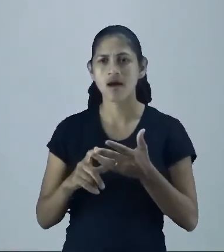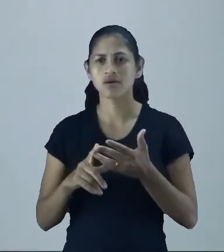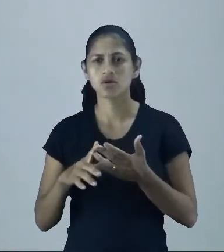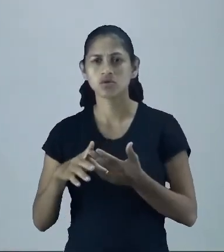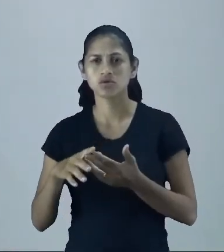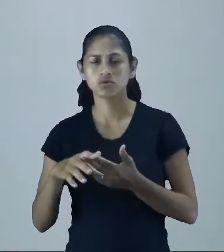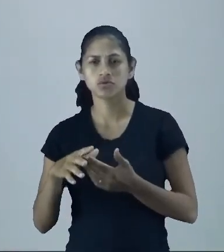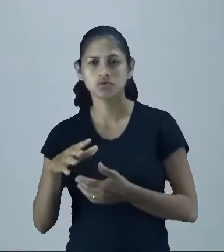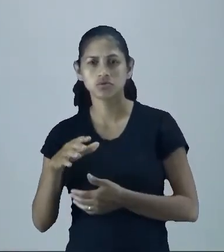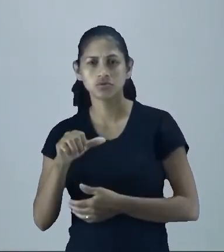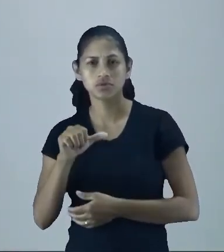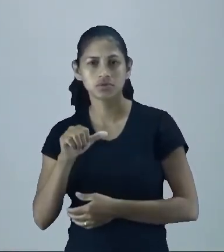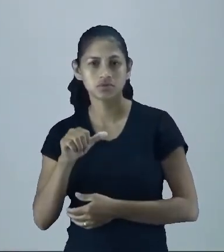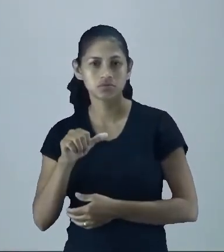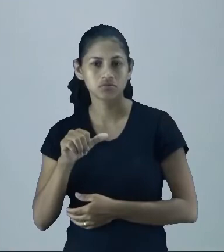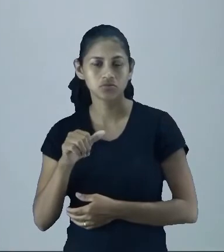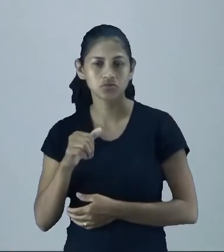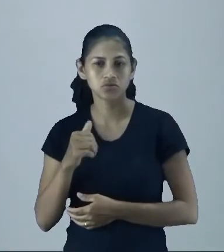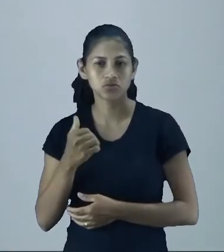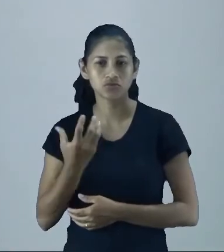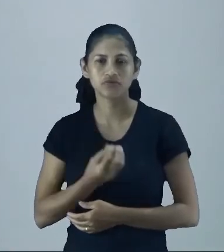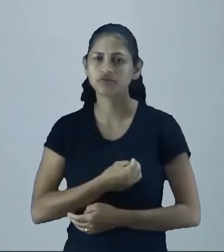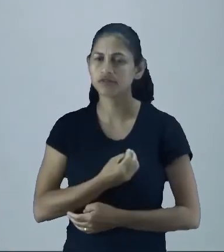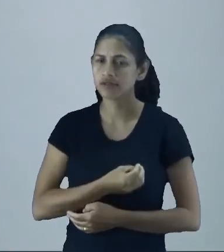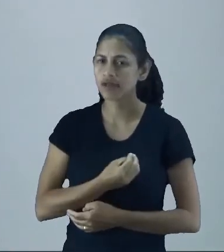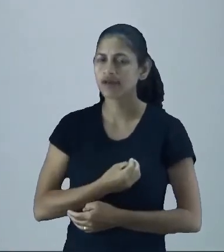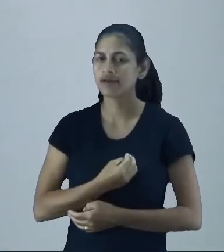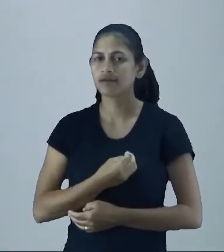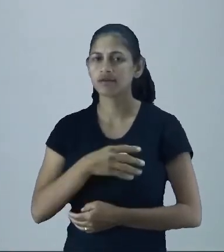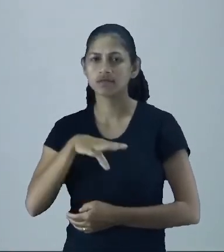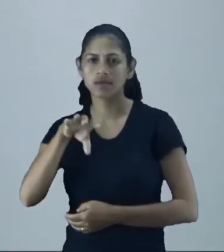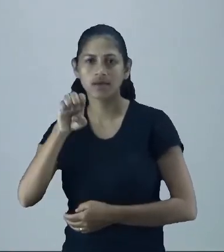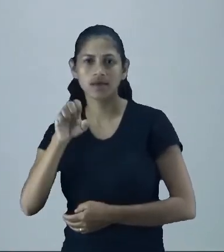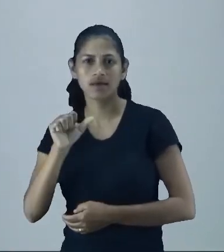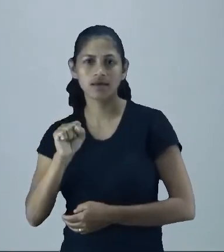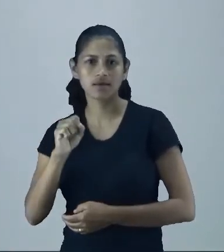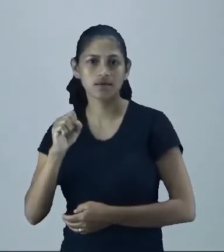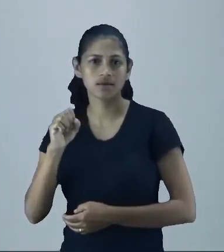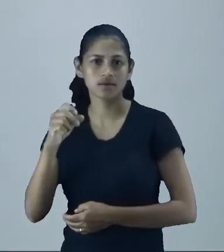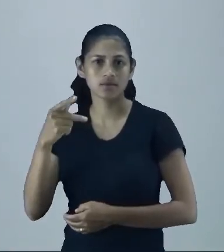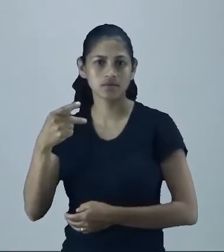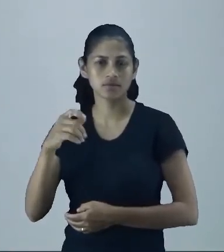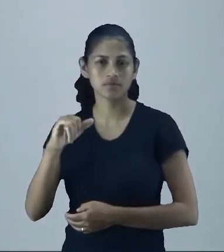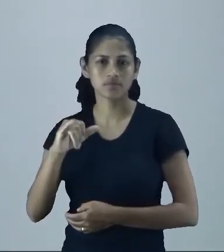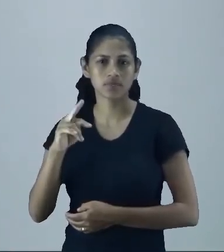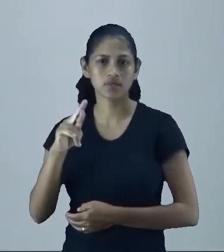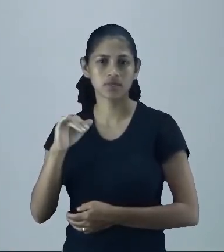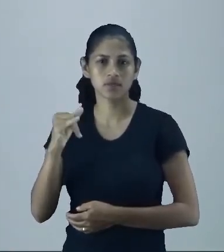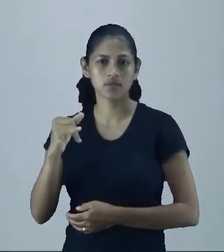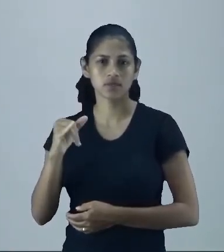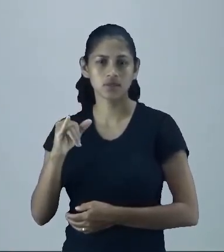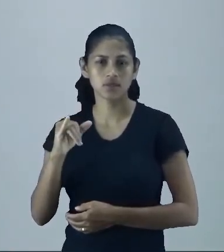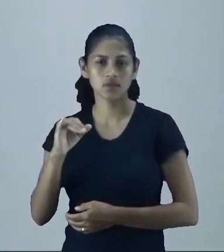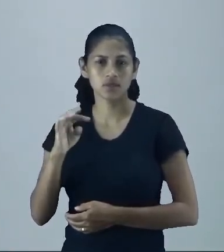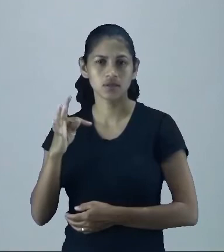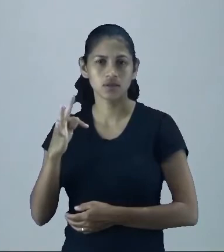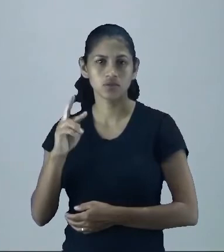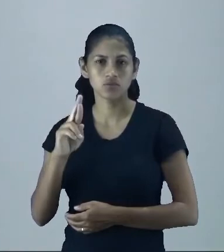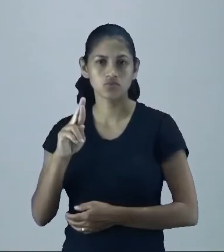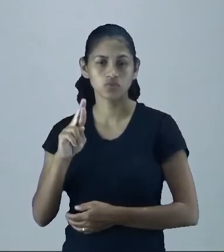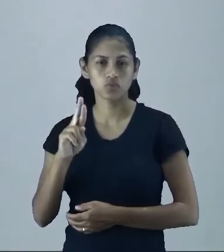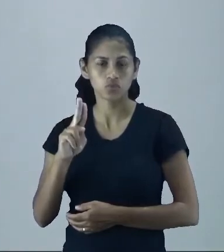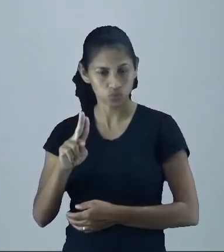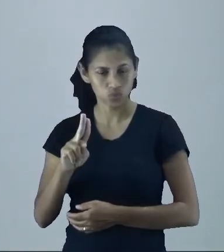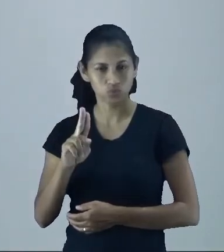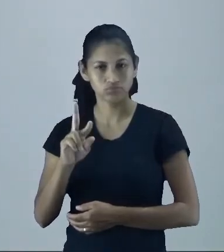no mundo, no ser espiritual que vinha ao material, como se encarnar em um animal,